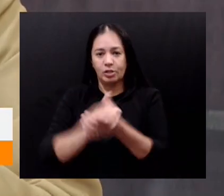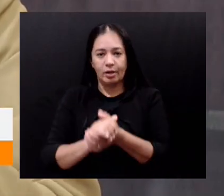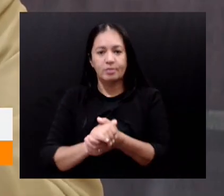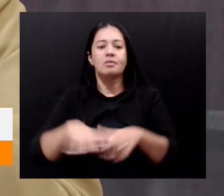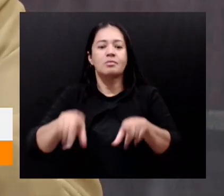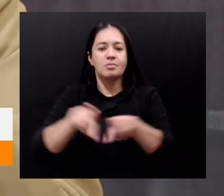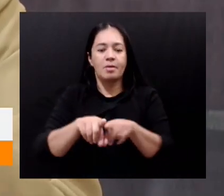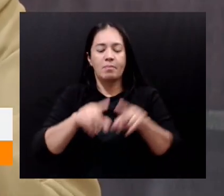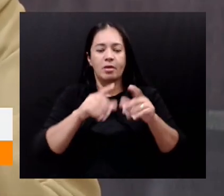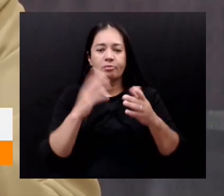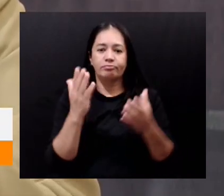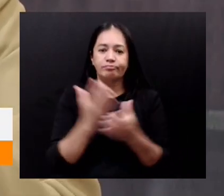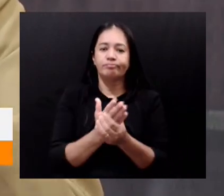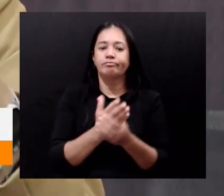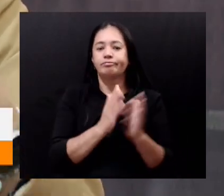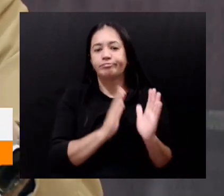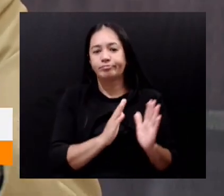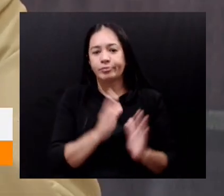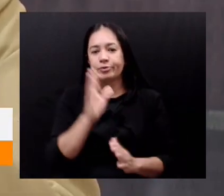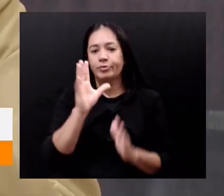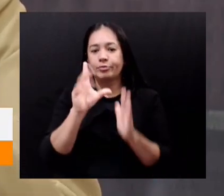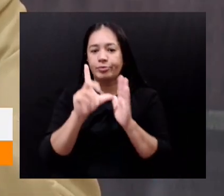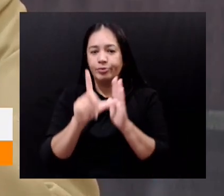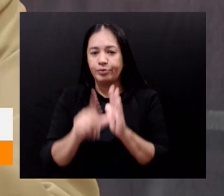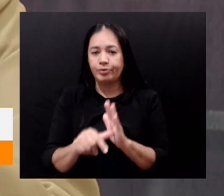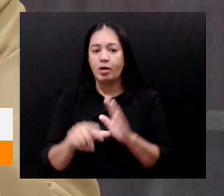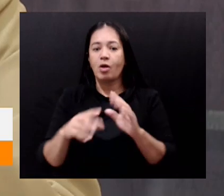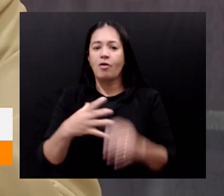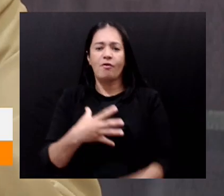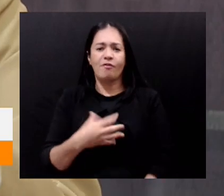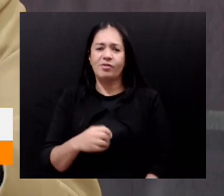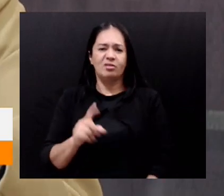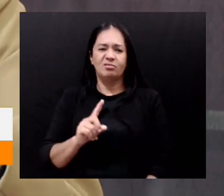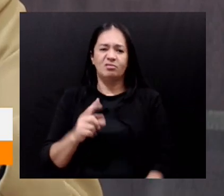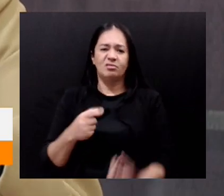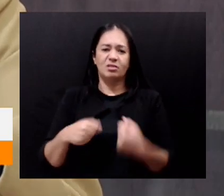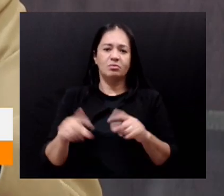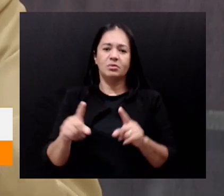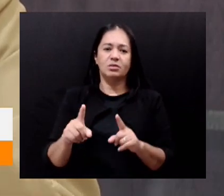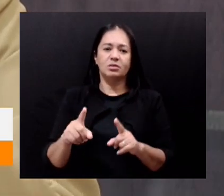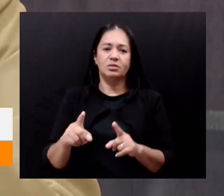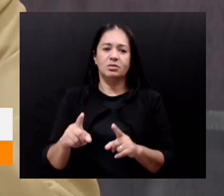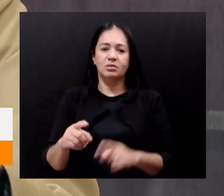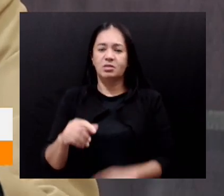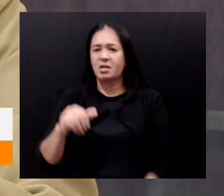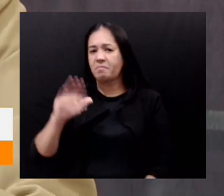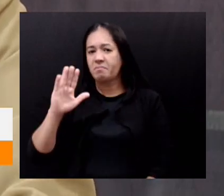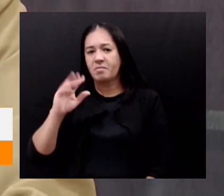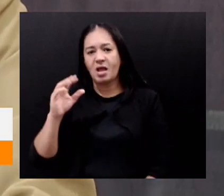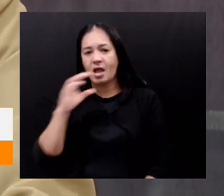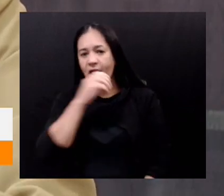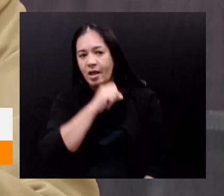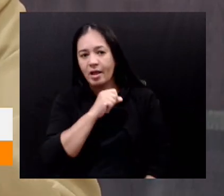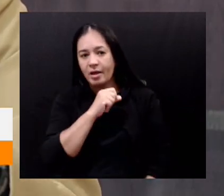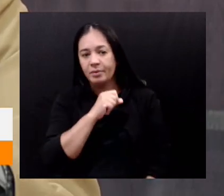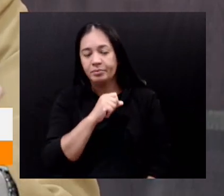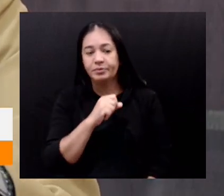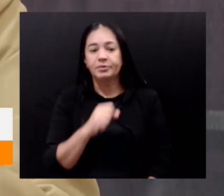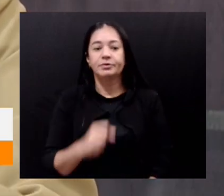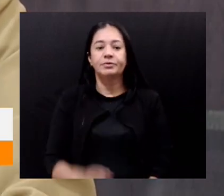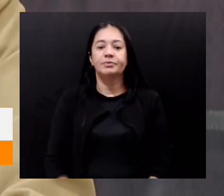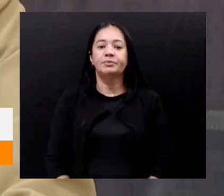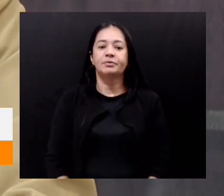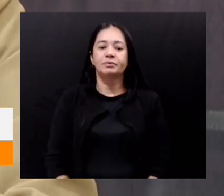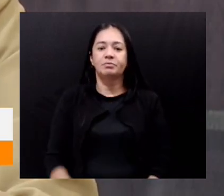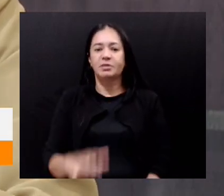mais atrasados. De filhos, não. Filhos menores de idade, então, mais rápido, entre Uhum. mais ou menos 6 meses é um processo que conclui,